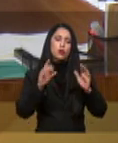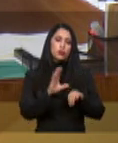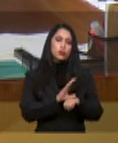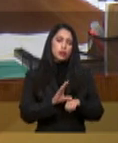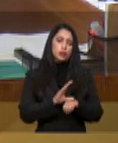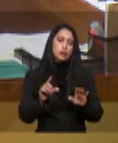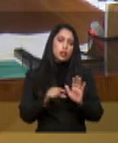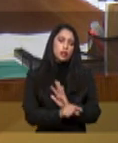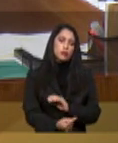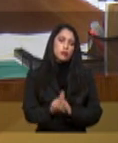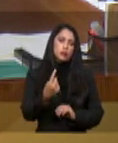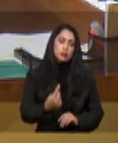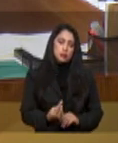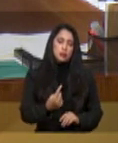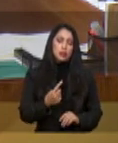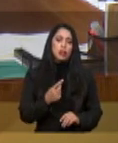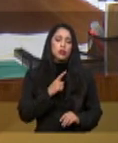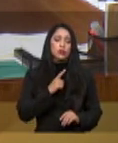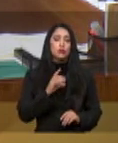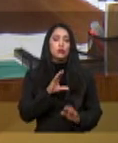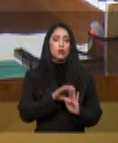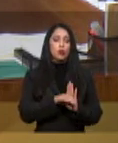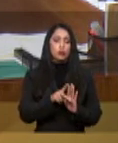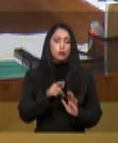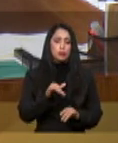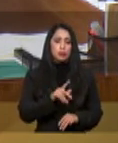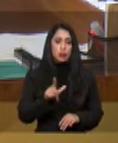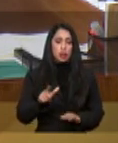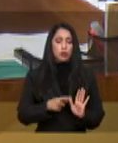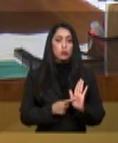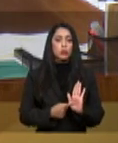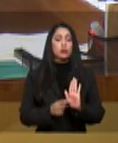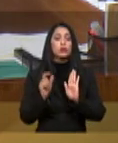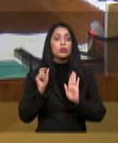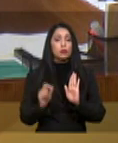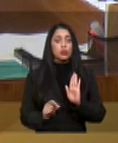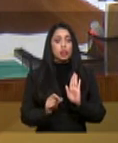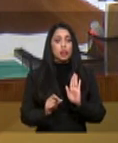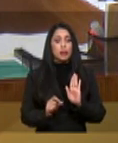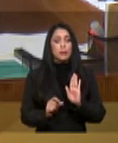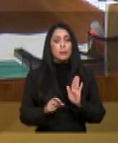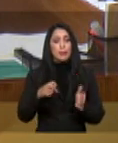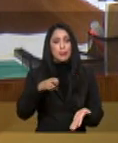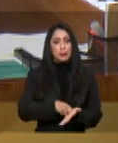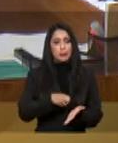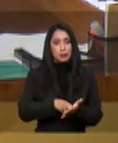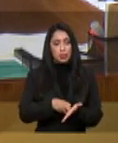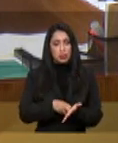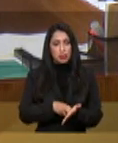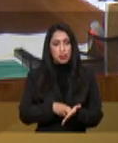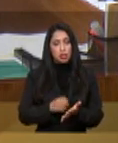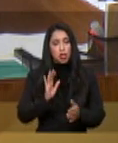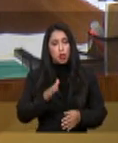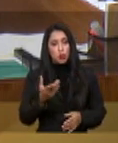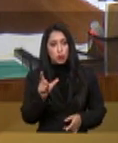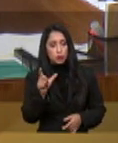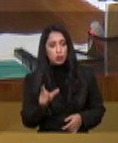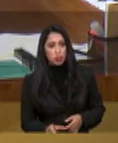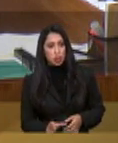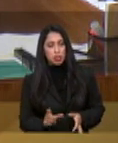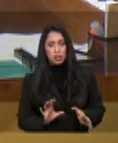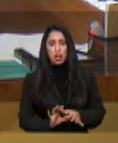1º do artigo 337-A do Código Penal, no qual prevista a extinção da punibilidade na hipótese em que o agente,